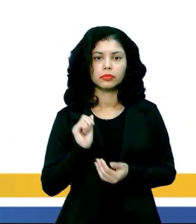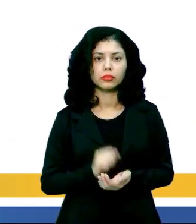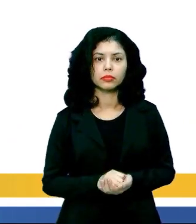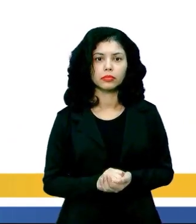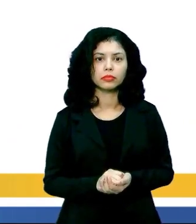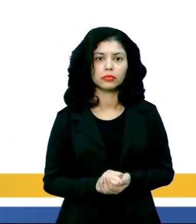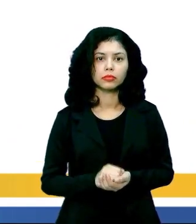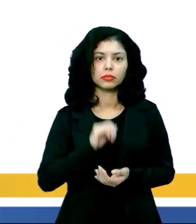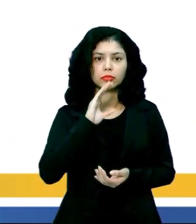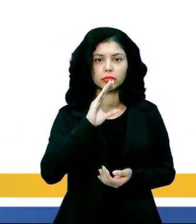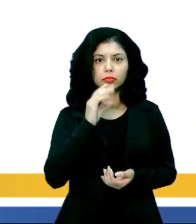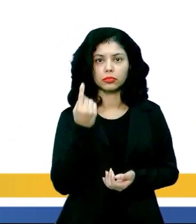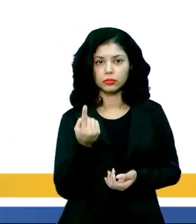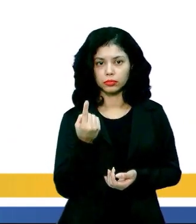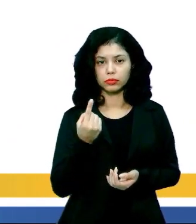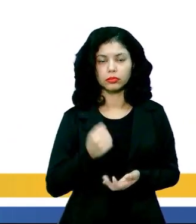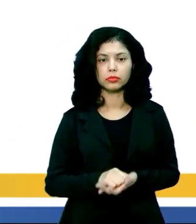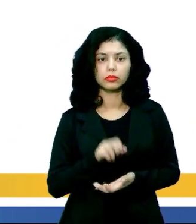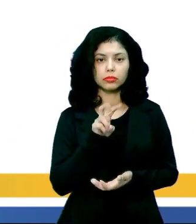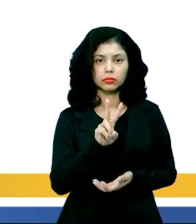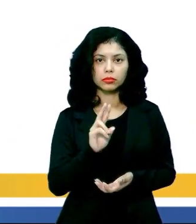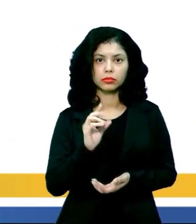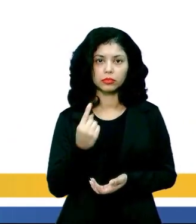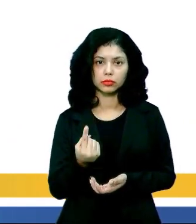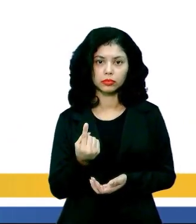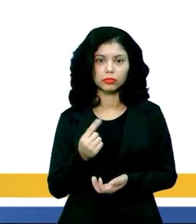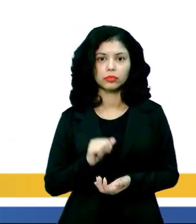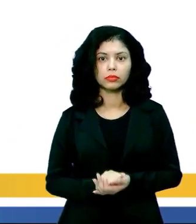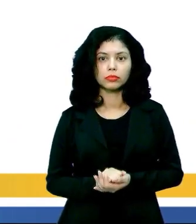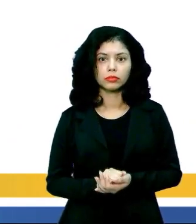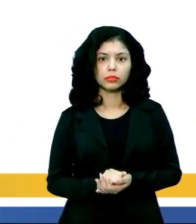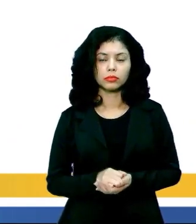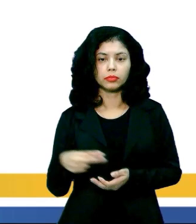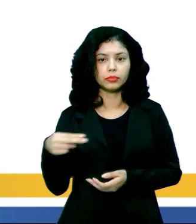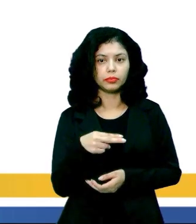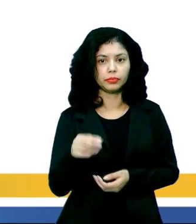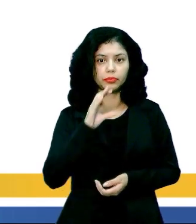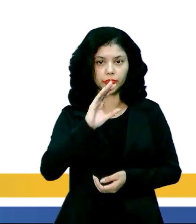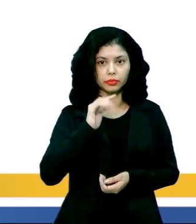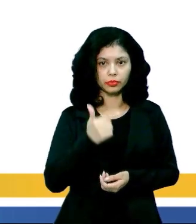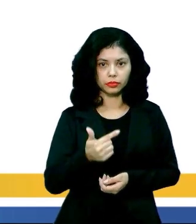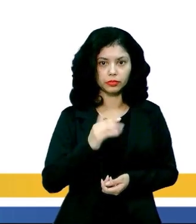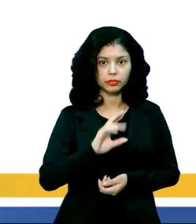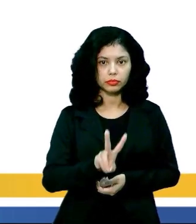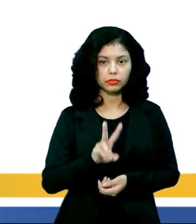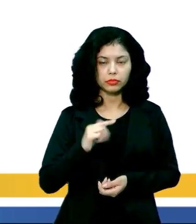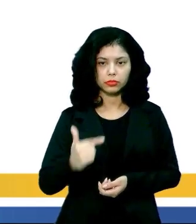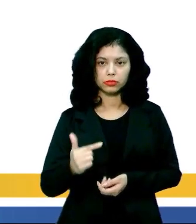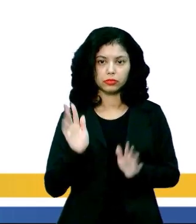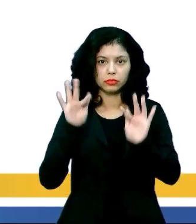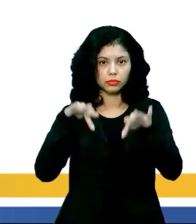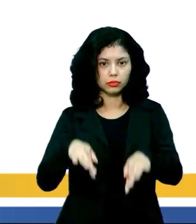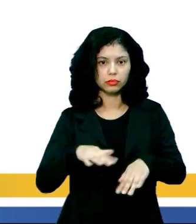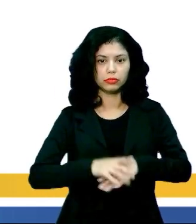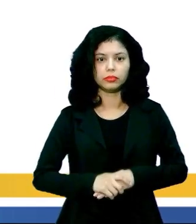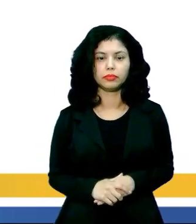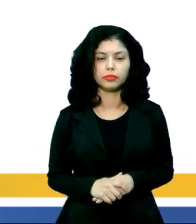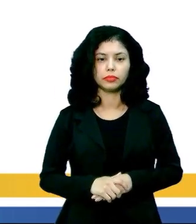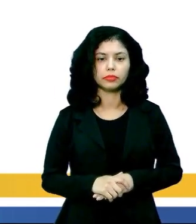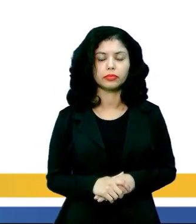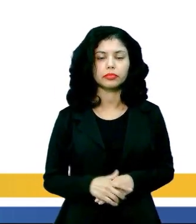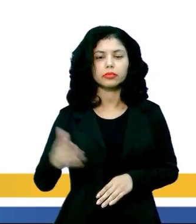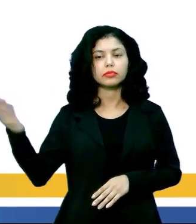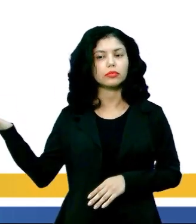a concentração inicial vezes o volume inicial igual à concentração final vezes o volume